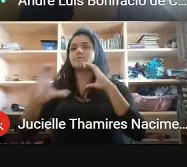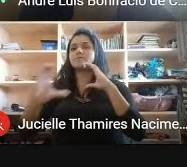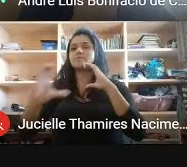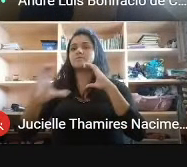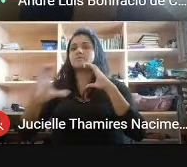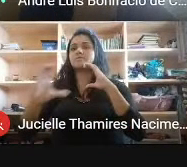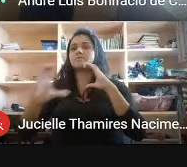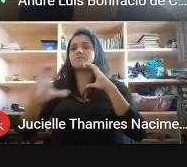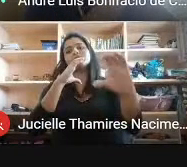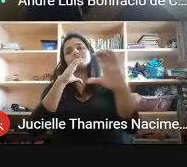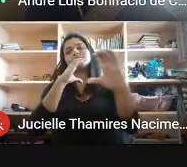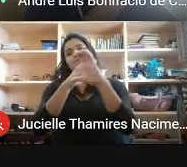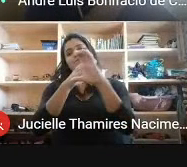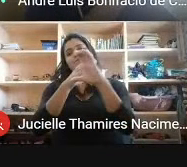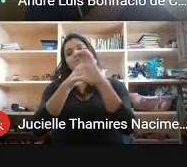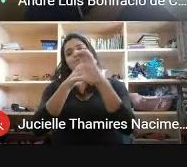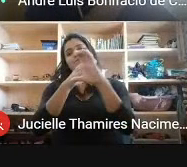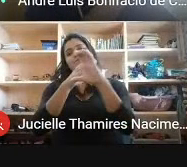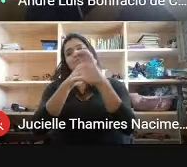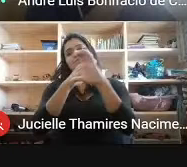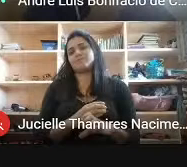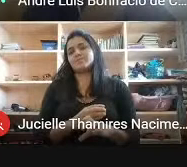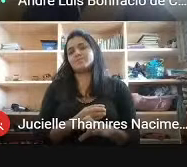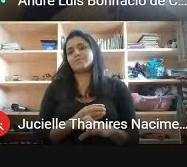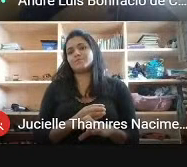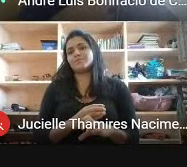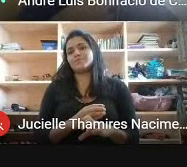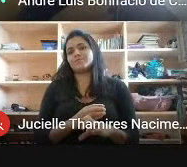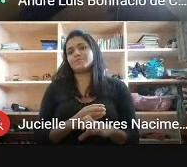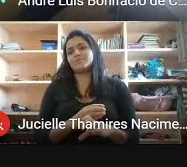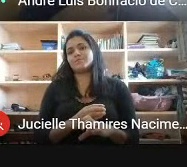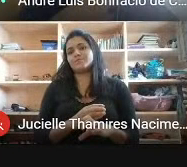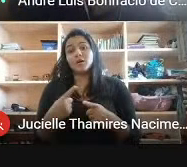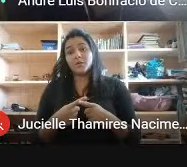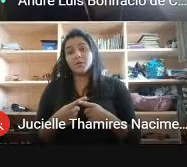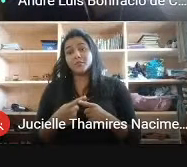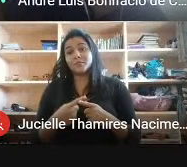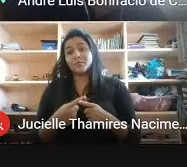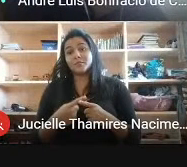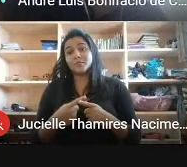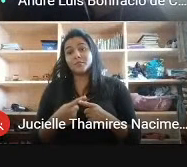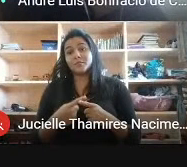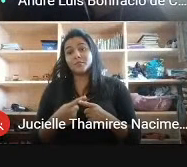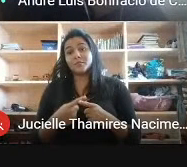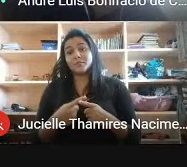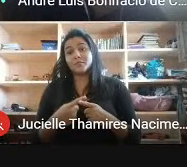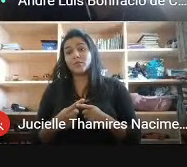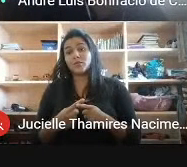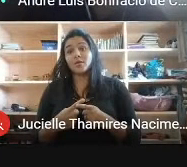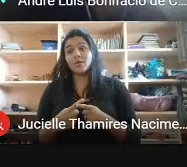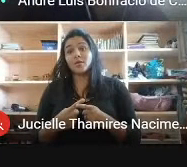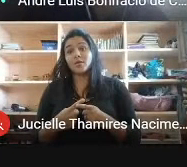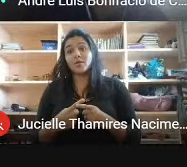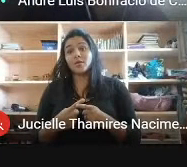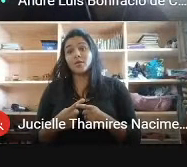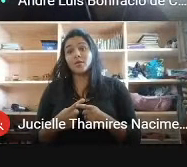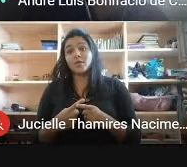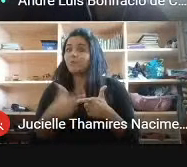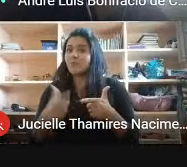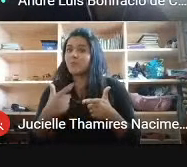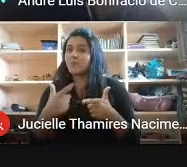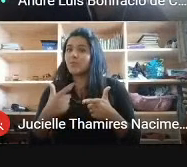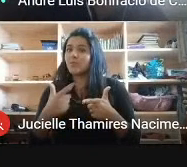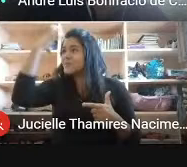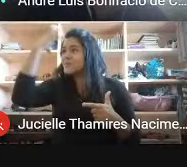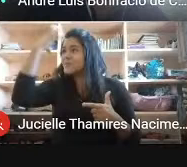muitos problemas, porque às vezes a tarefinha de casa é feita. Os profissionais da atenção básica capacitados, porque eu conheço